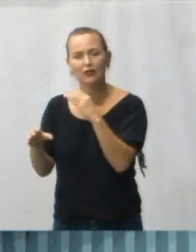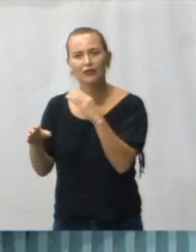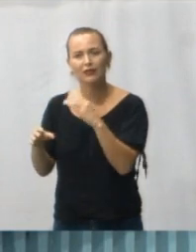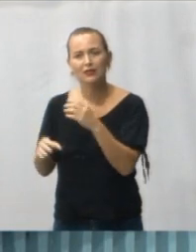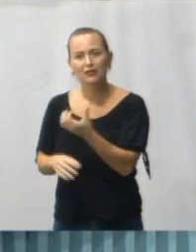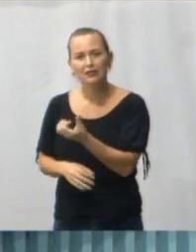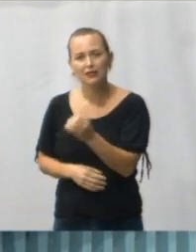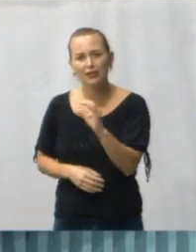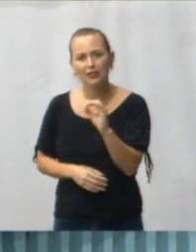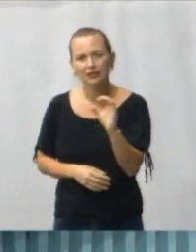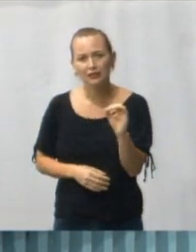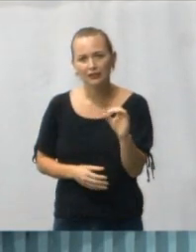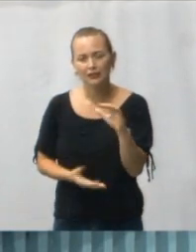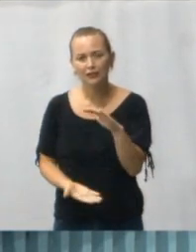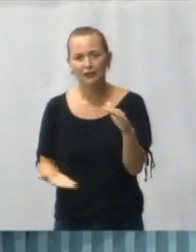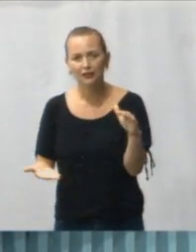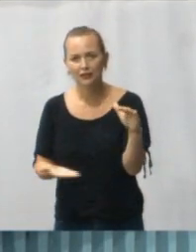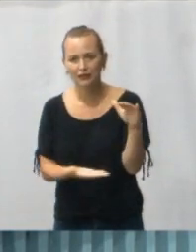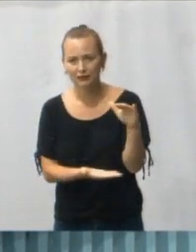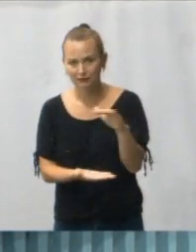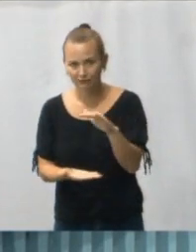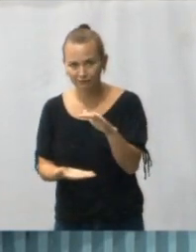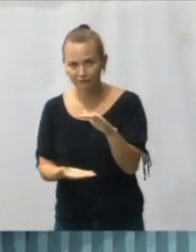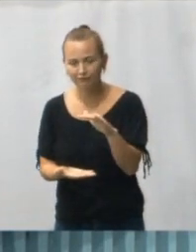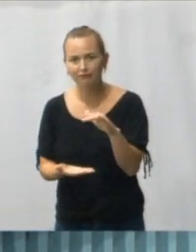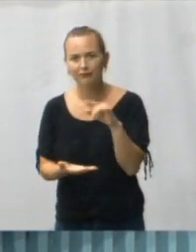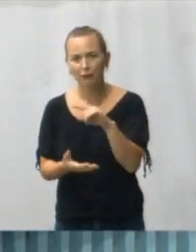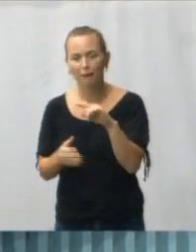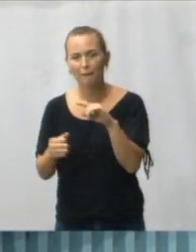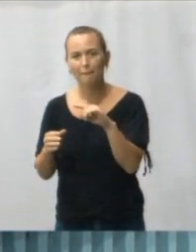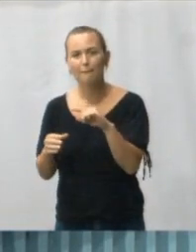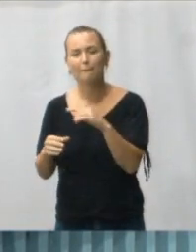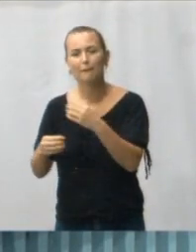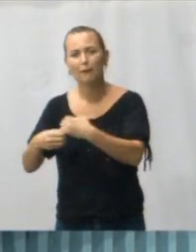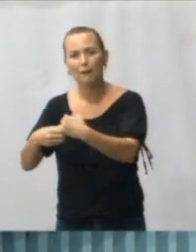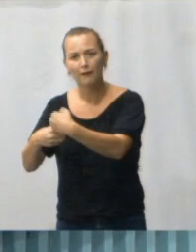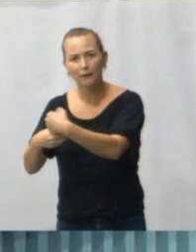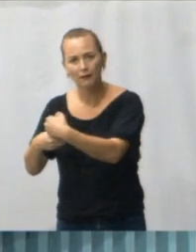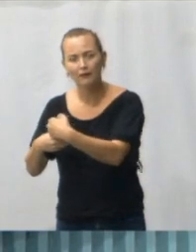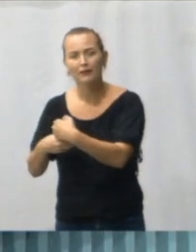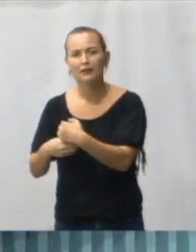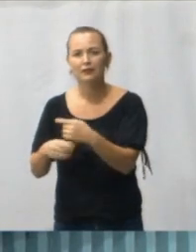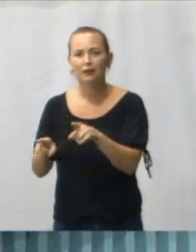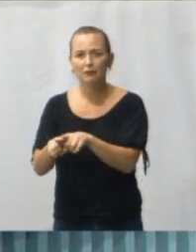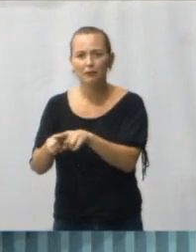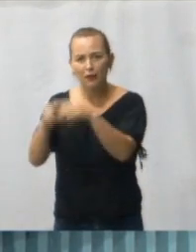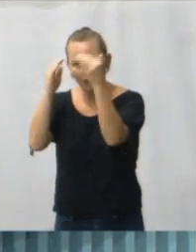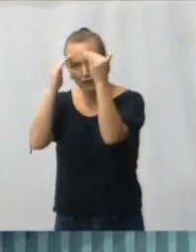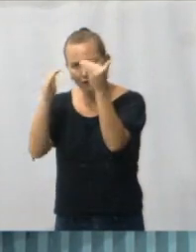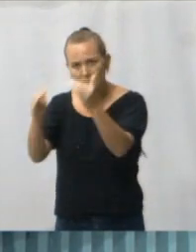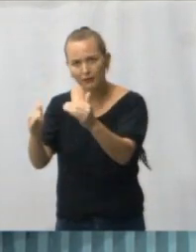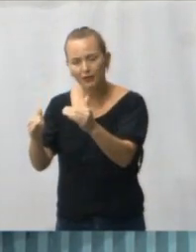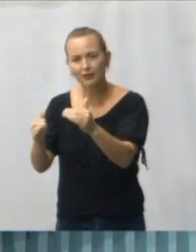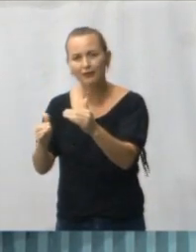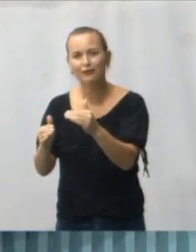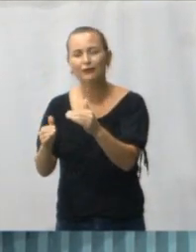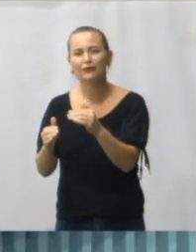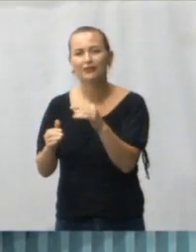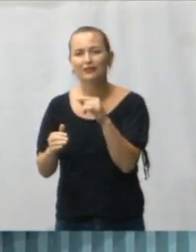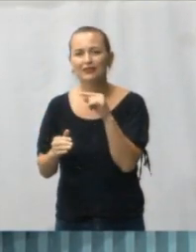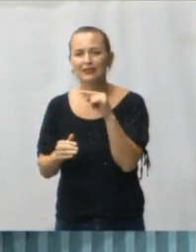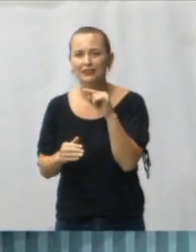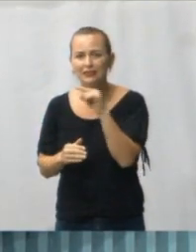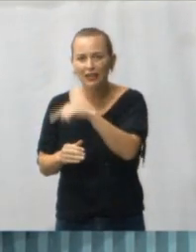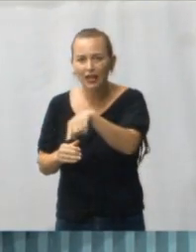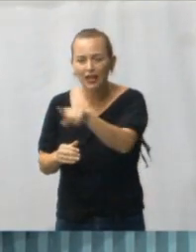bairro. E a minha felicidade maior é o respeito que a sociedade teve com Maurício Leite está com a sociedade, nos